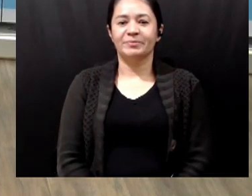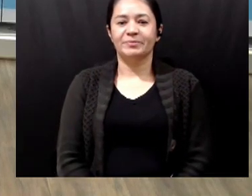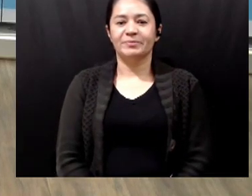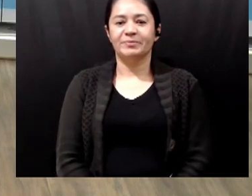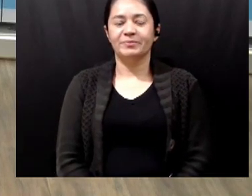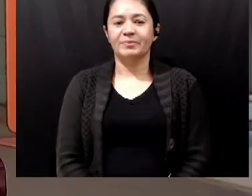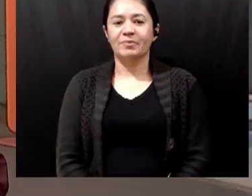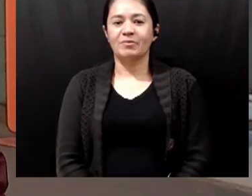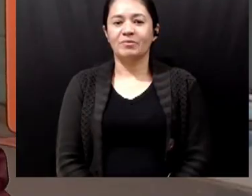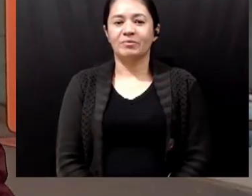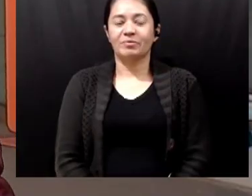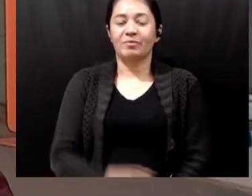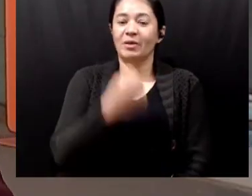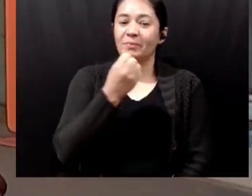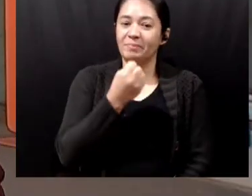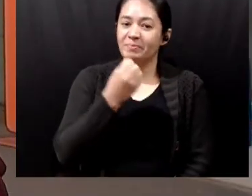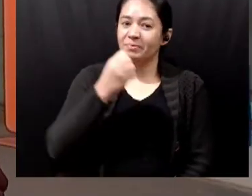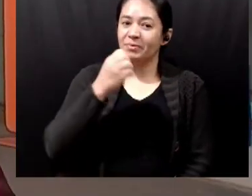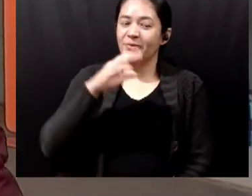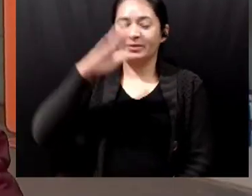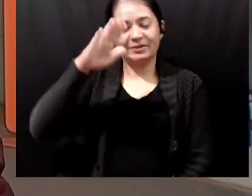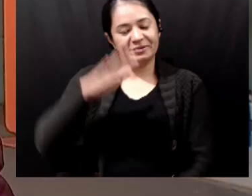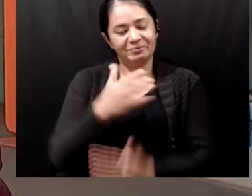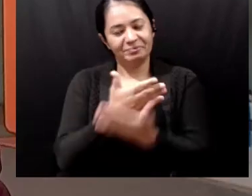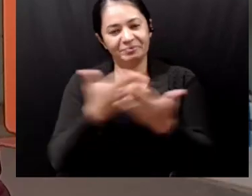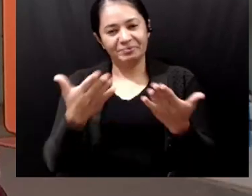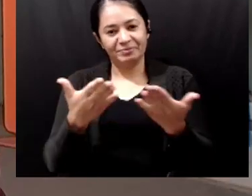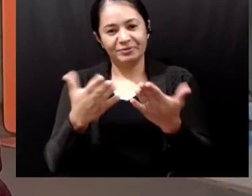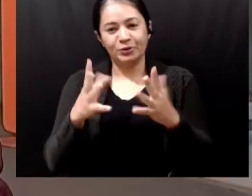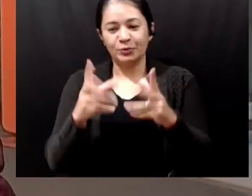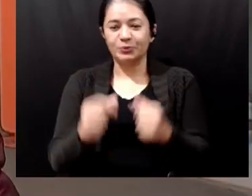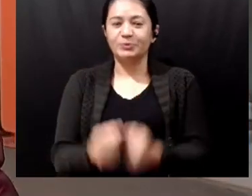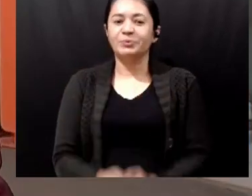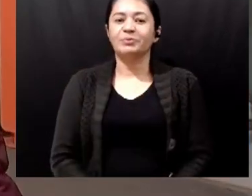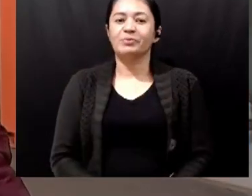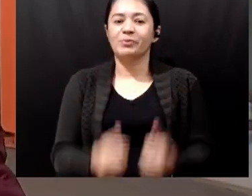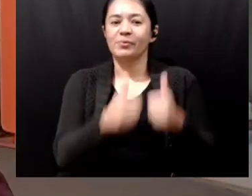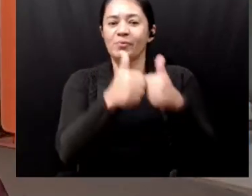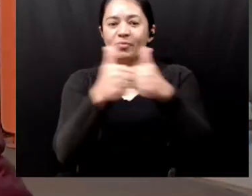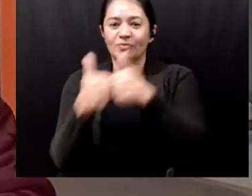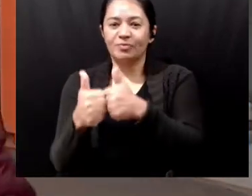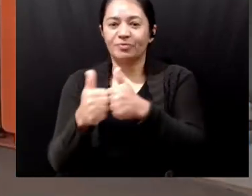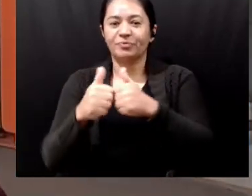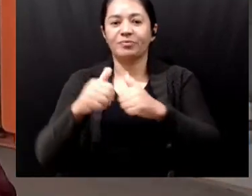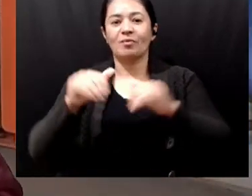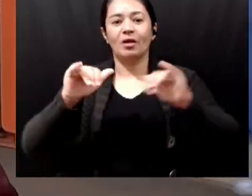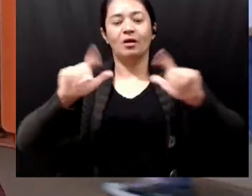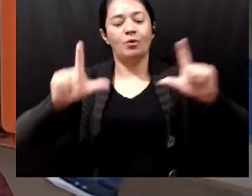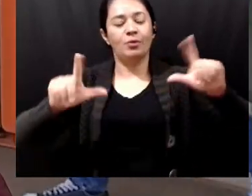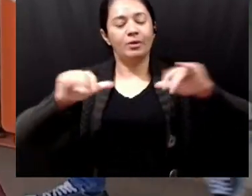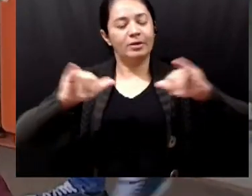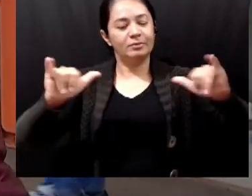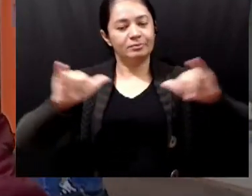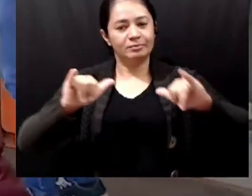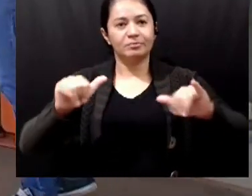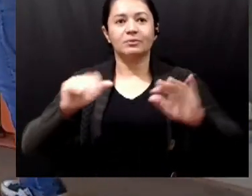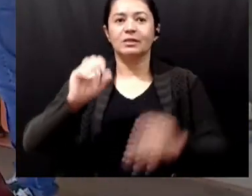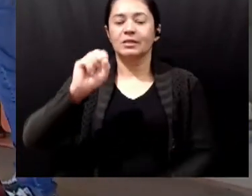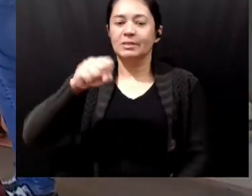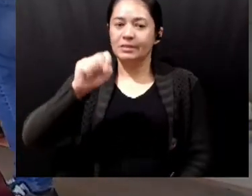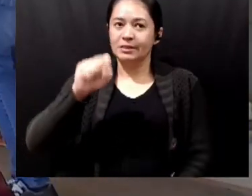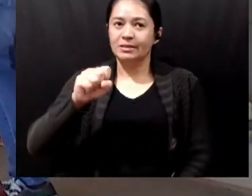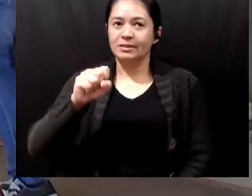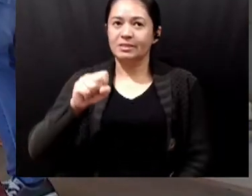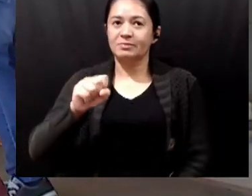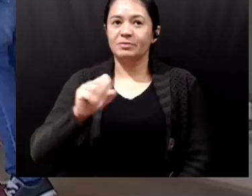Olá, Gabriel, uma boa tarde para você, uma boa tarde para todos que acompanham o Câmara Notícia. É exatamente isso, Gabriel, é ótimo a gente